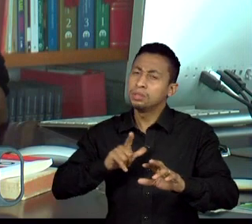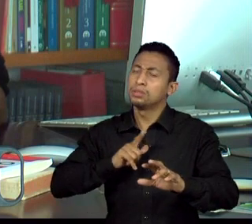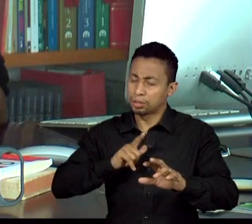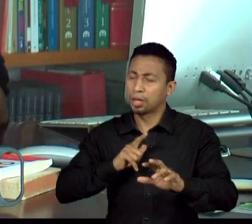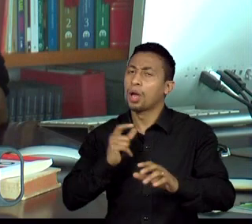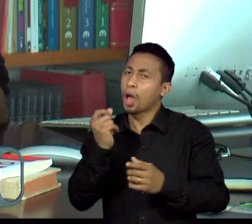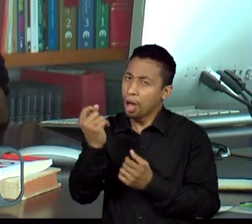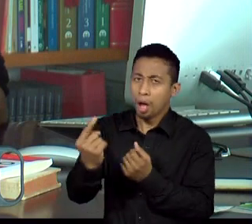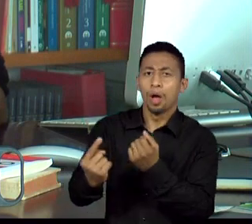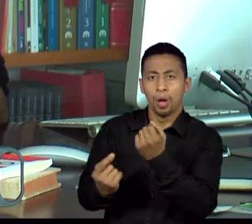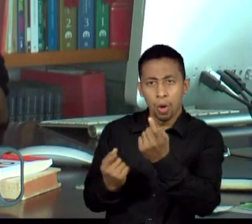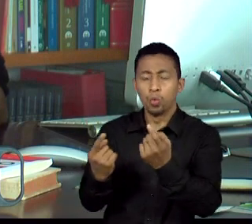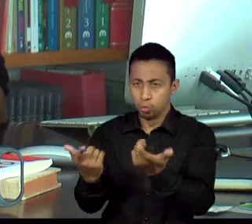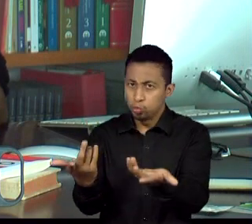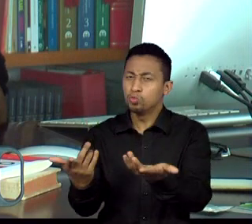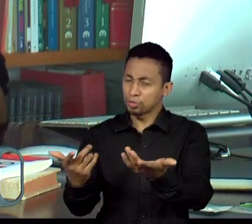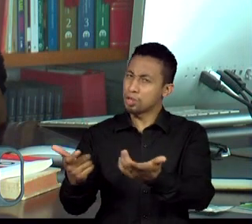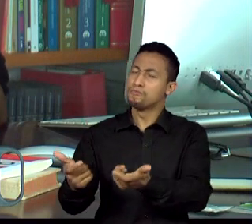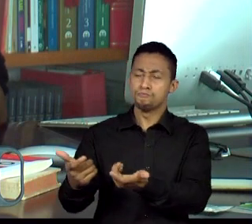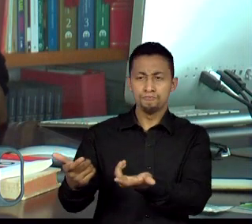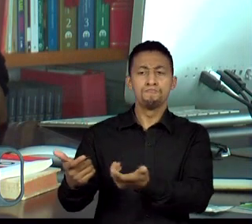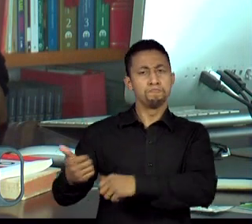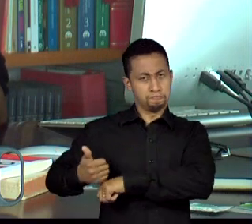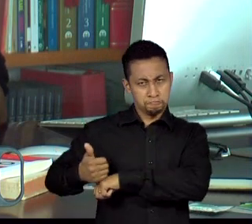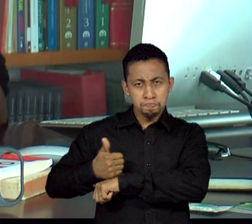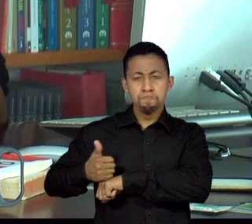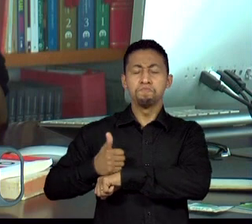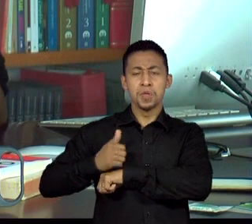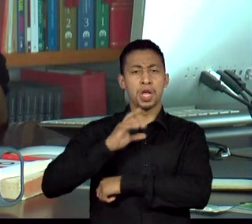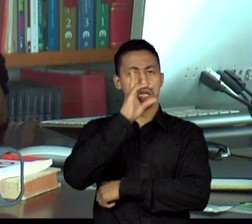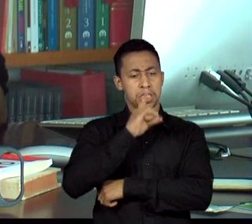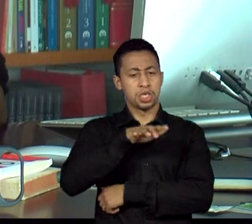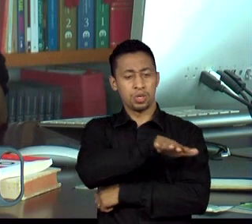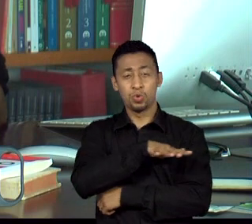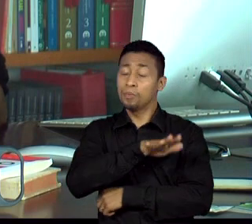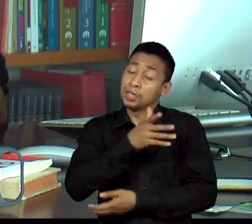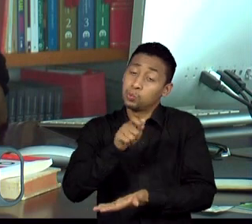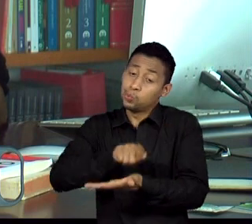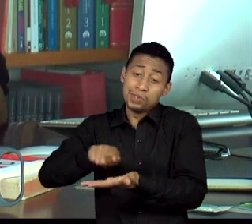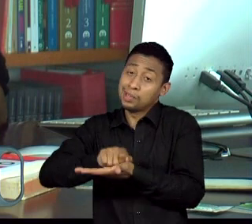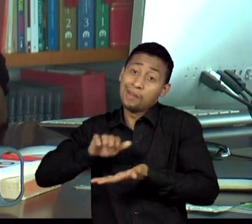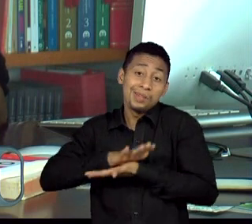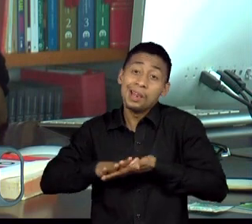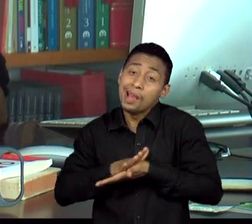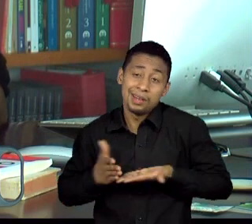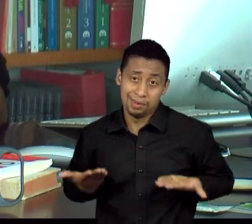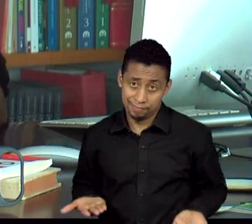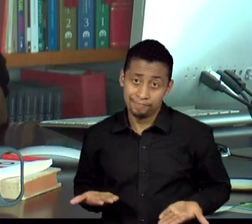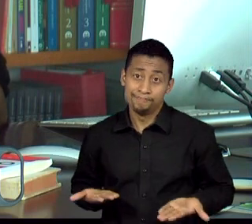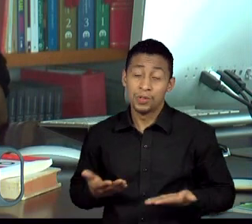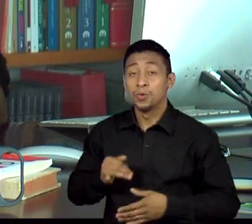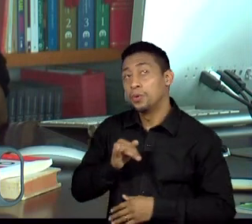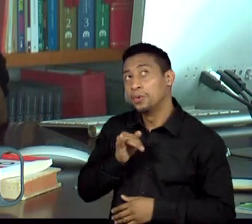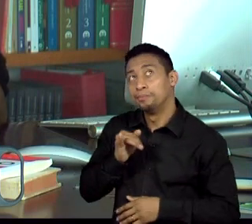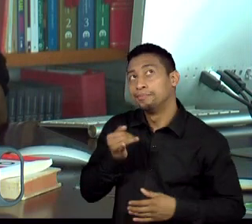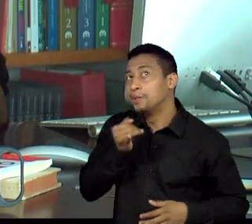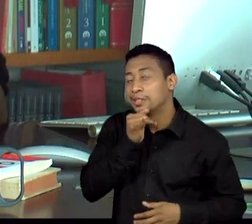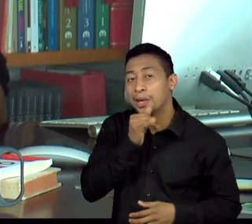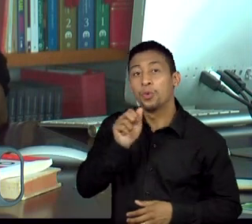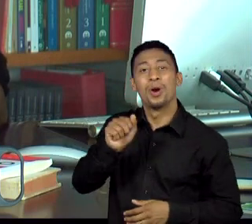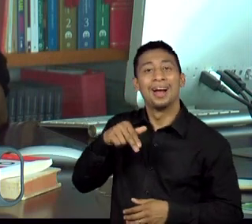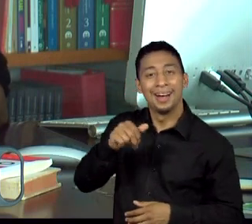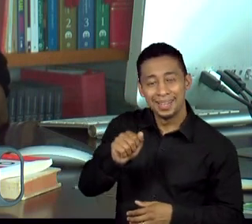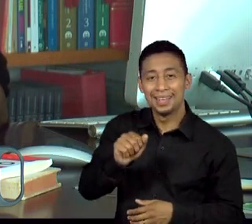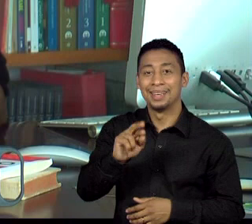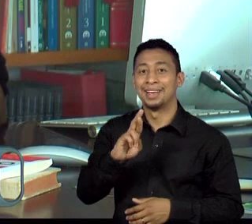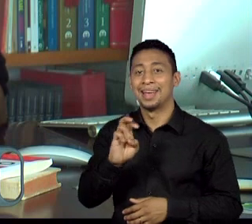grandes diretores, que não são autores, tipo Hitchcock, que nunca escreveu seus próprios roteiros, tipo Alain Resnais, que é um dos